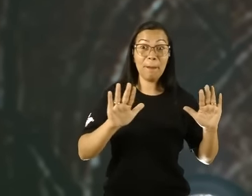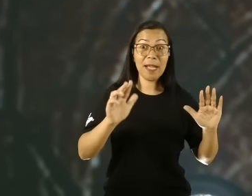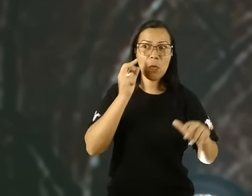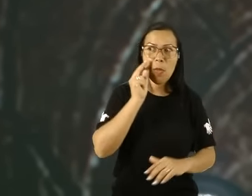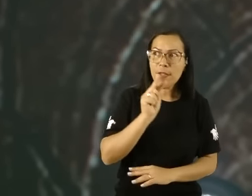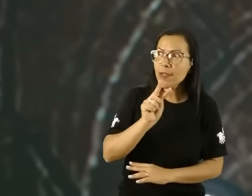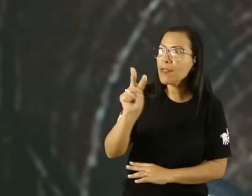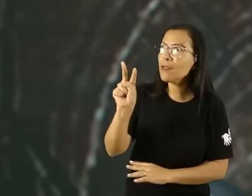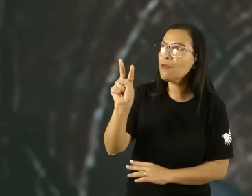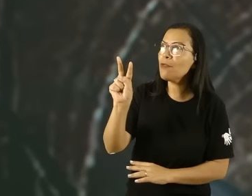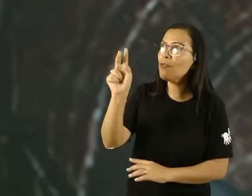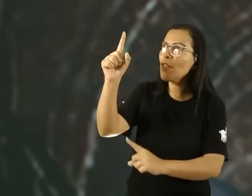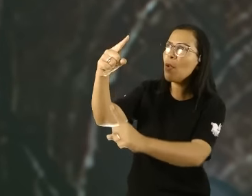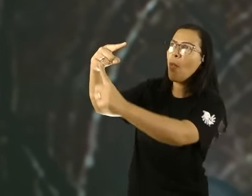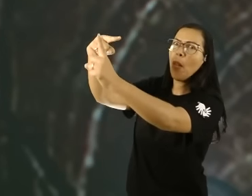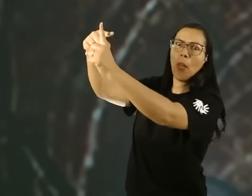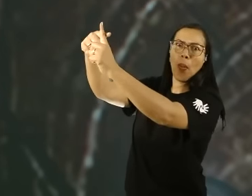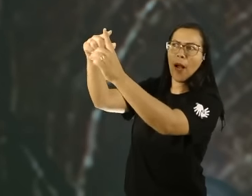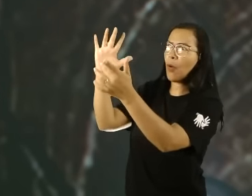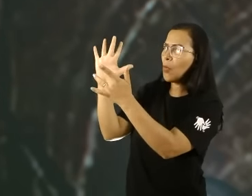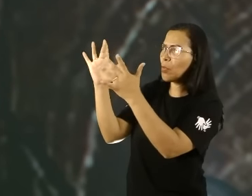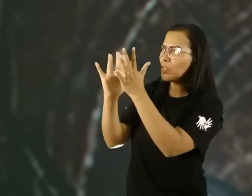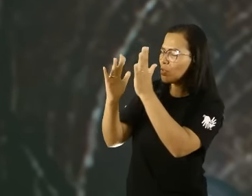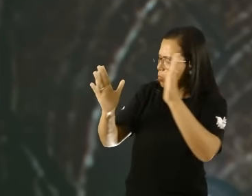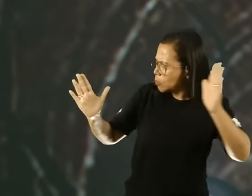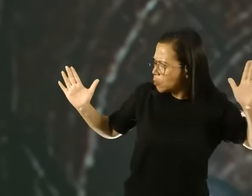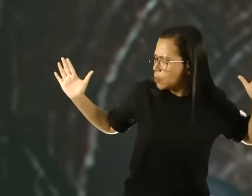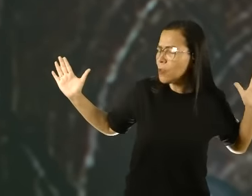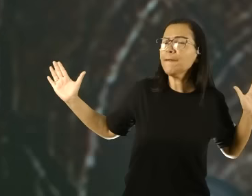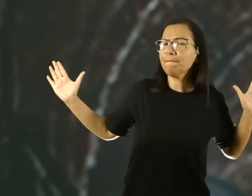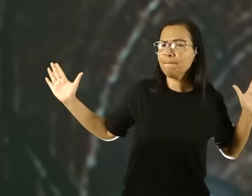queria. Como é que você reage quando